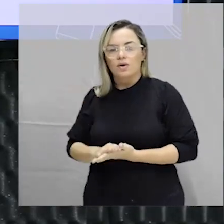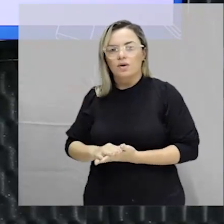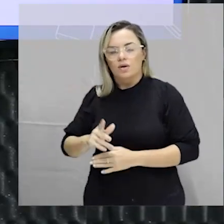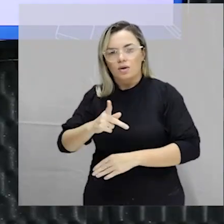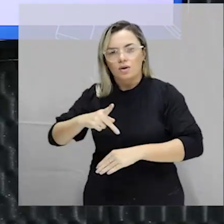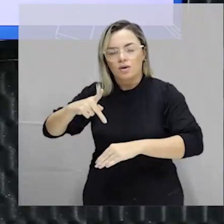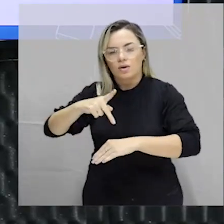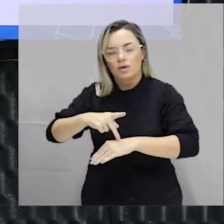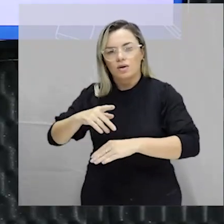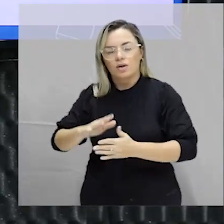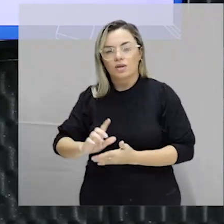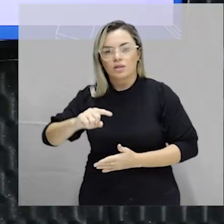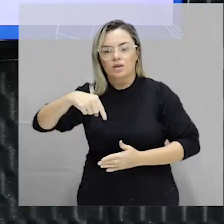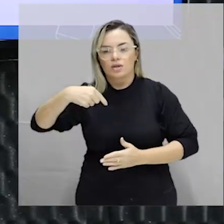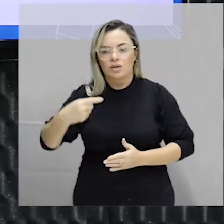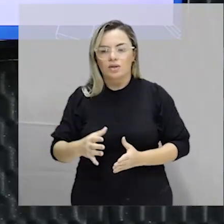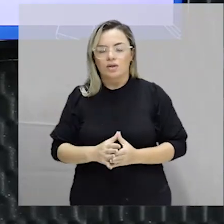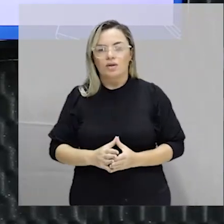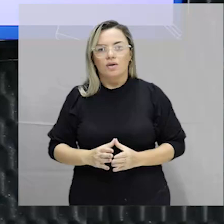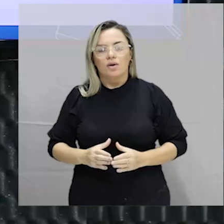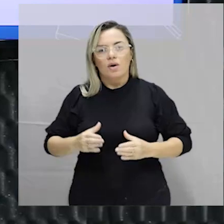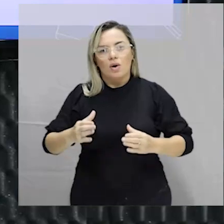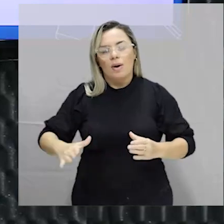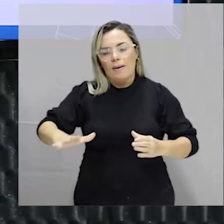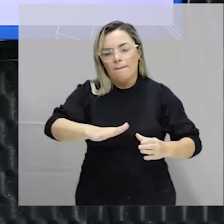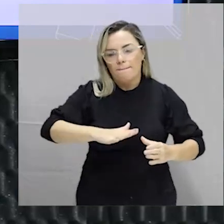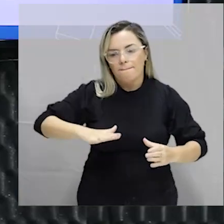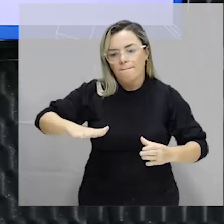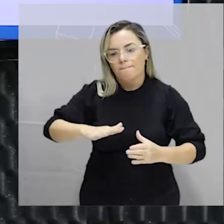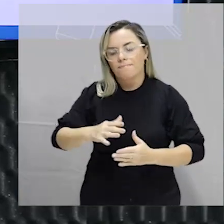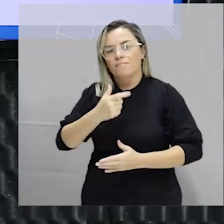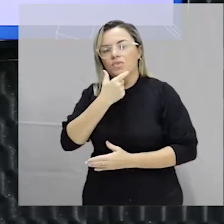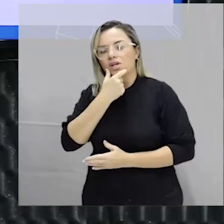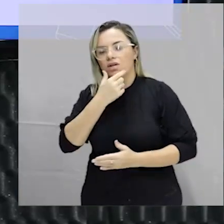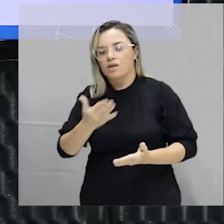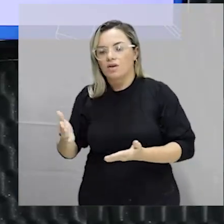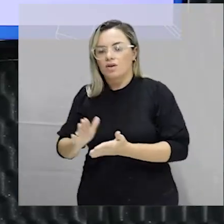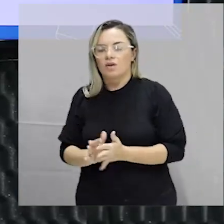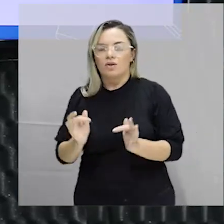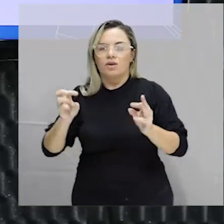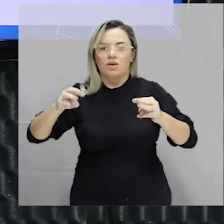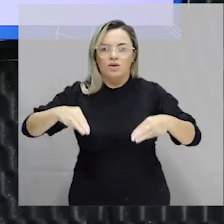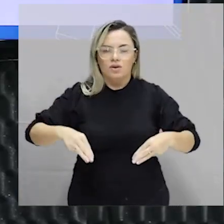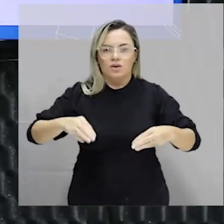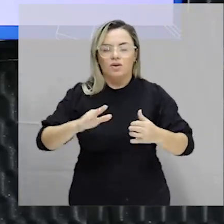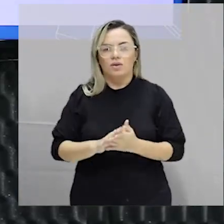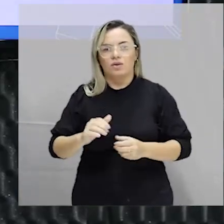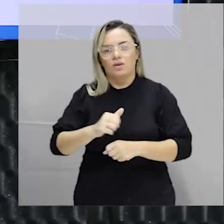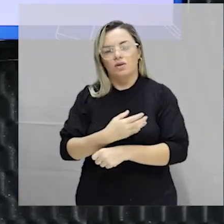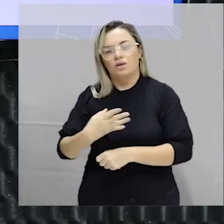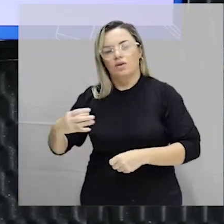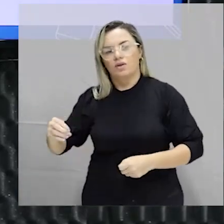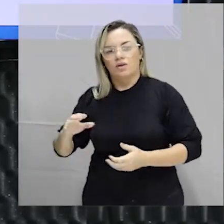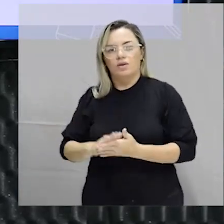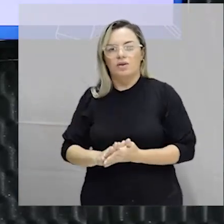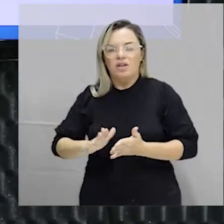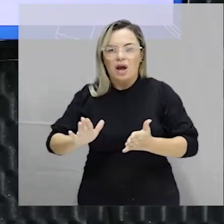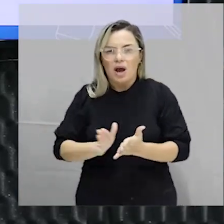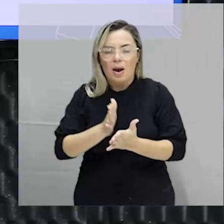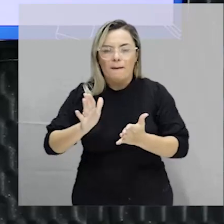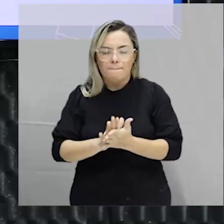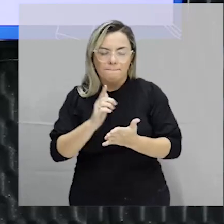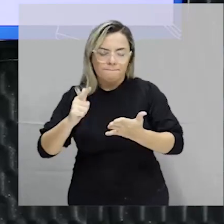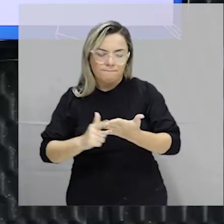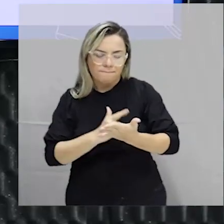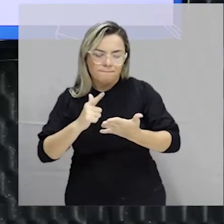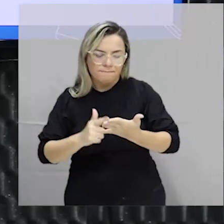Então, a partir do final dessa década, dos anos 40, que foram anos muito agitados na produção intelectual do Marx, ele se estabeleceu, foi